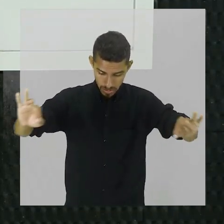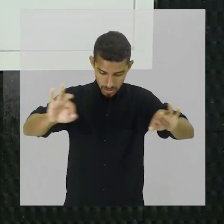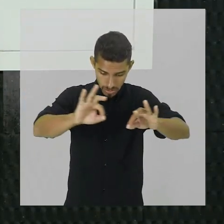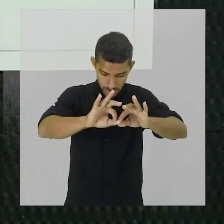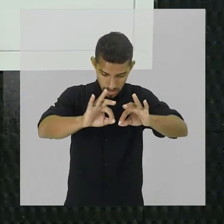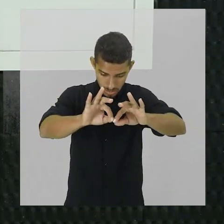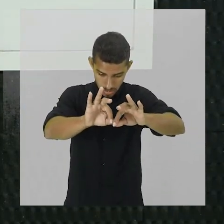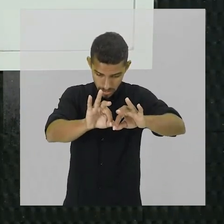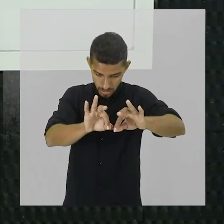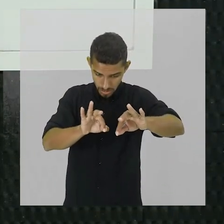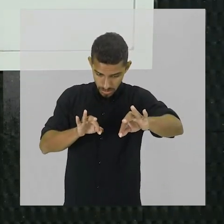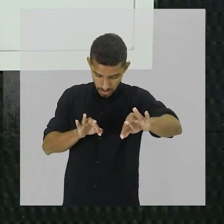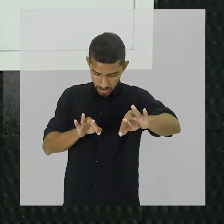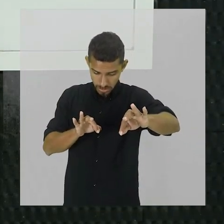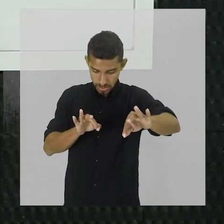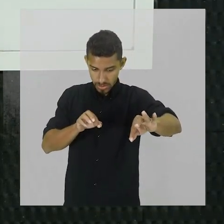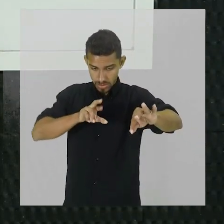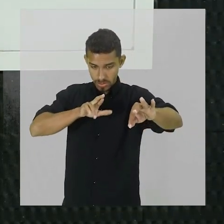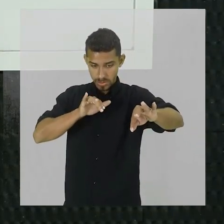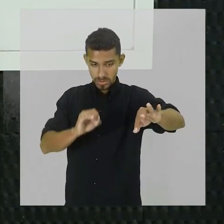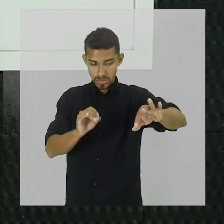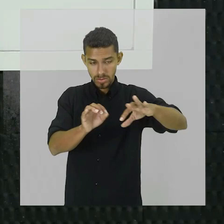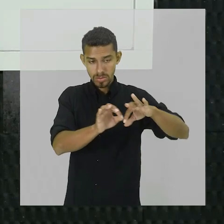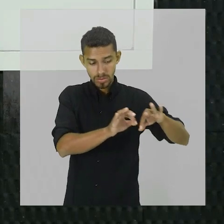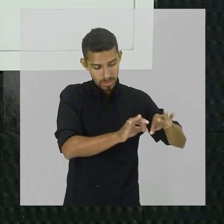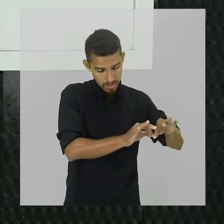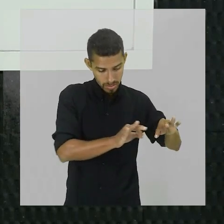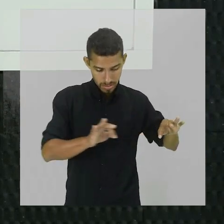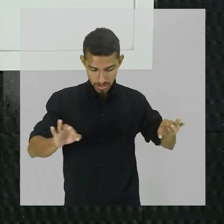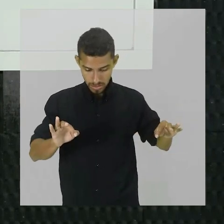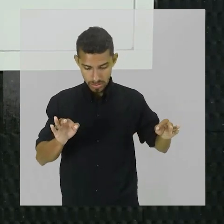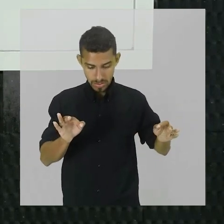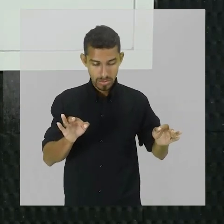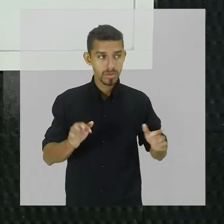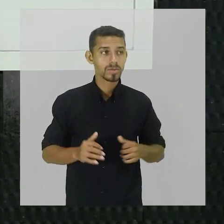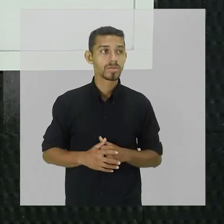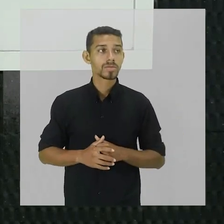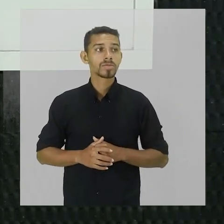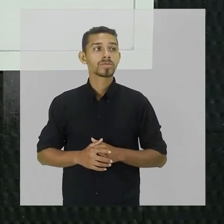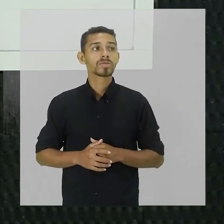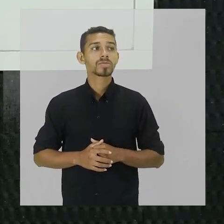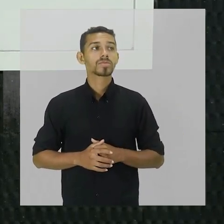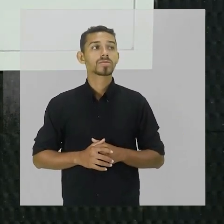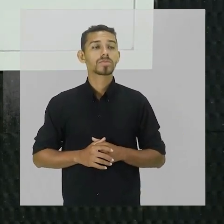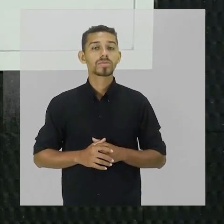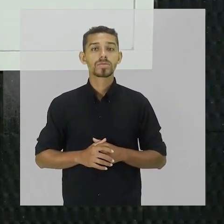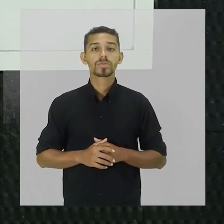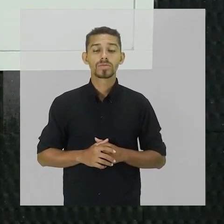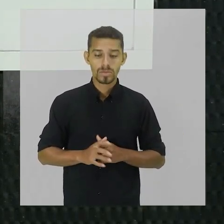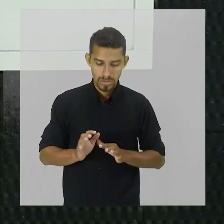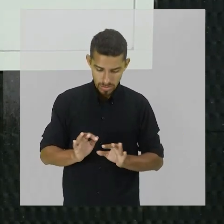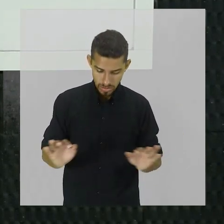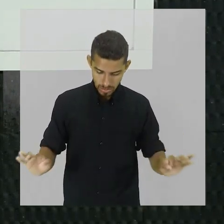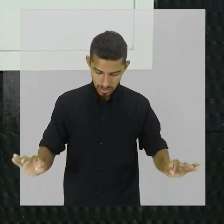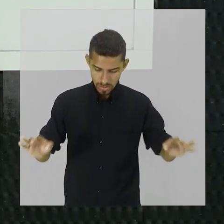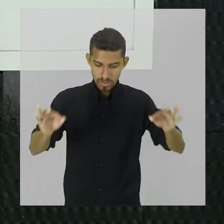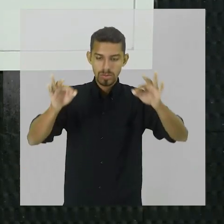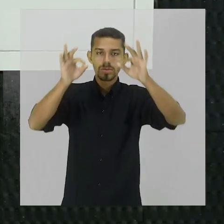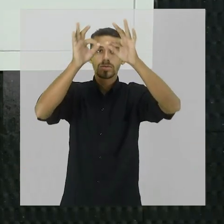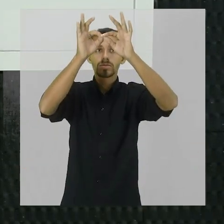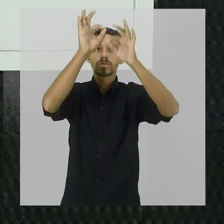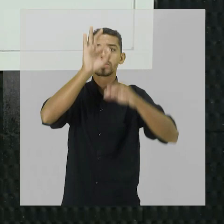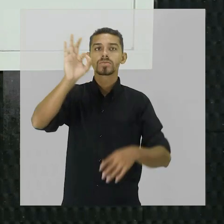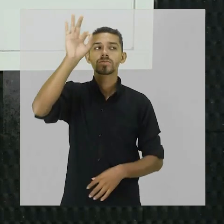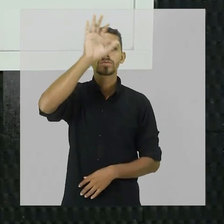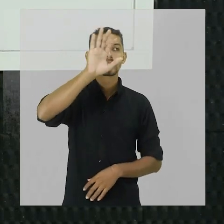que vai do centro a um ponto qualquer na circunferência, que eu vou chamar aqui de um ponto A, e esse valor aqui, ó, essa medida